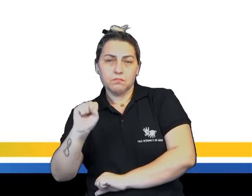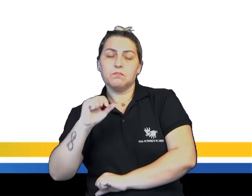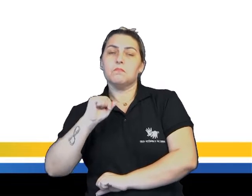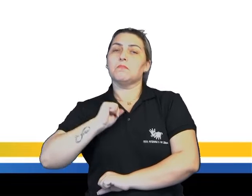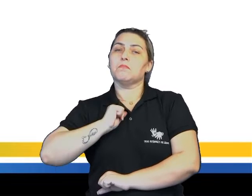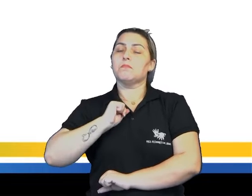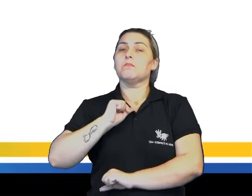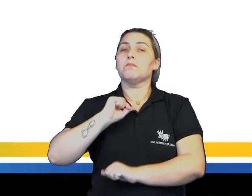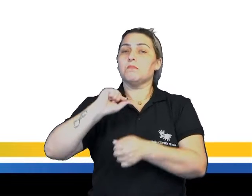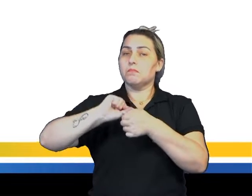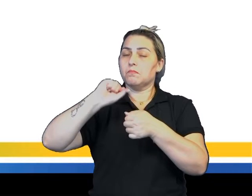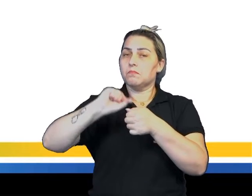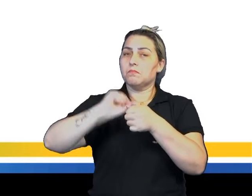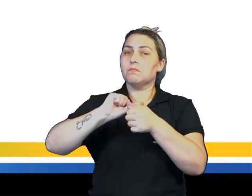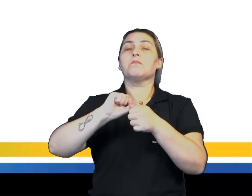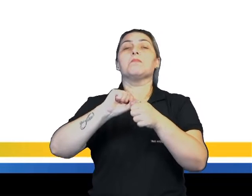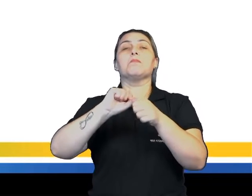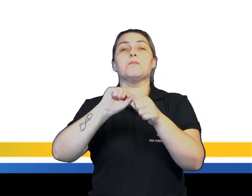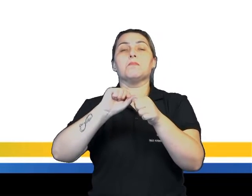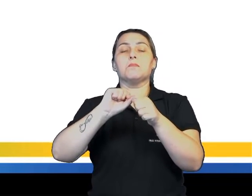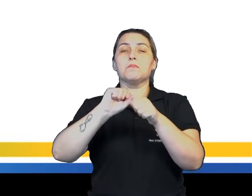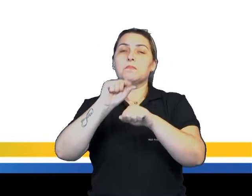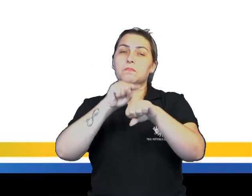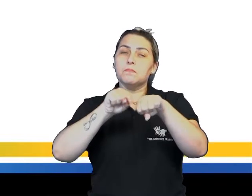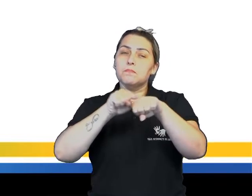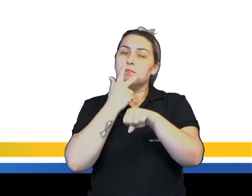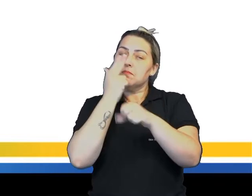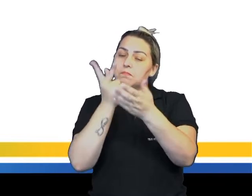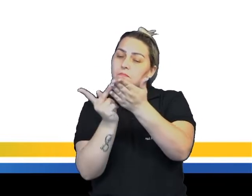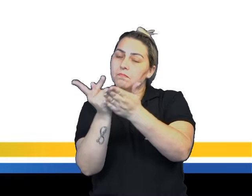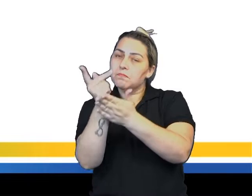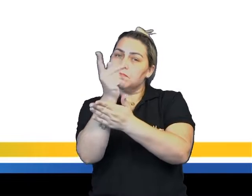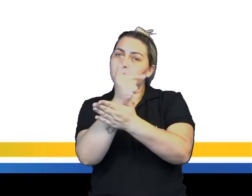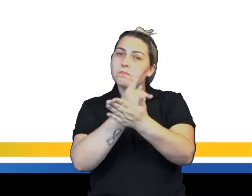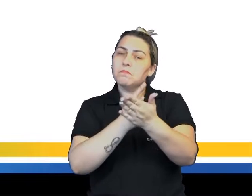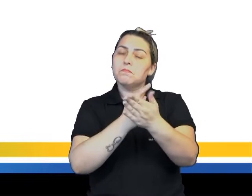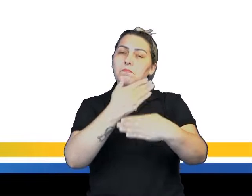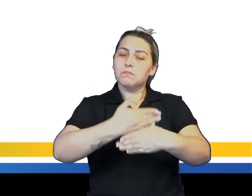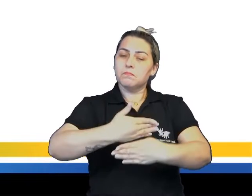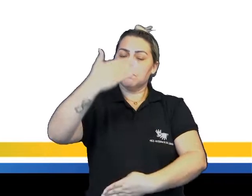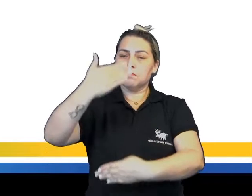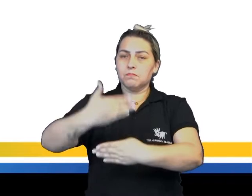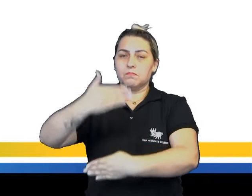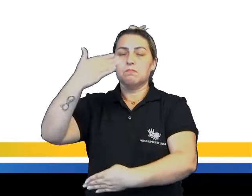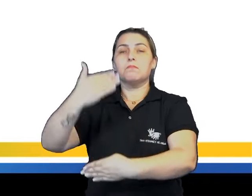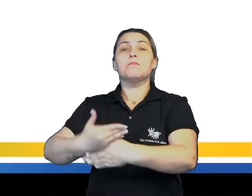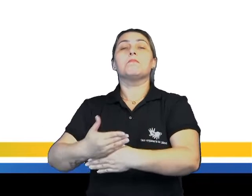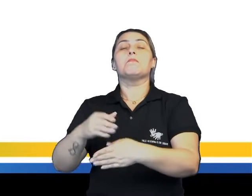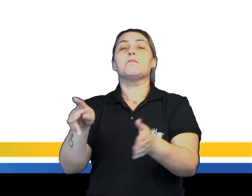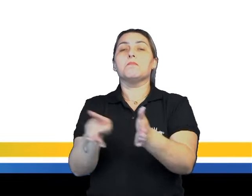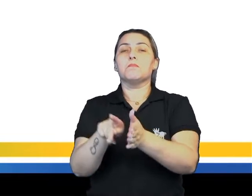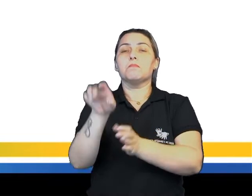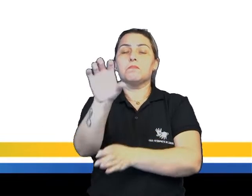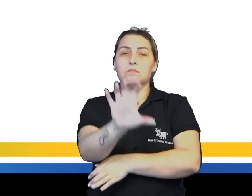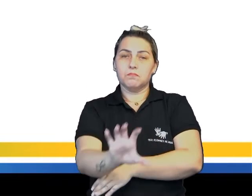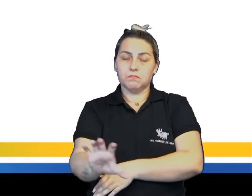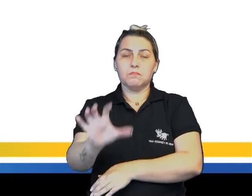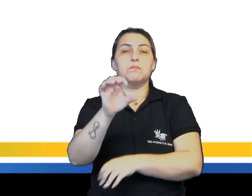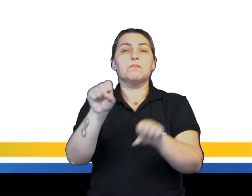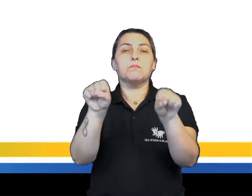dessa maneira que parecem desenhos nas paredes. E assim eles padronizaram na região deles o sistema